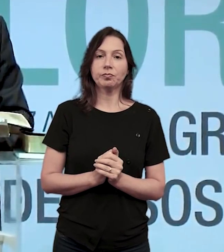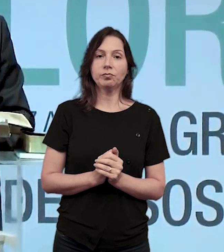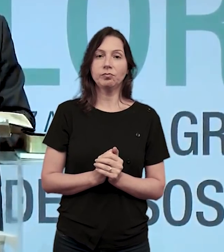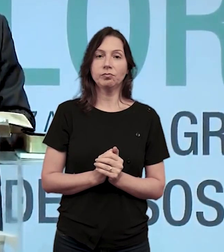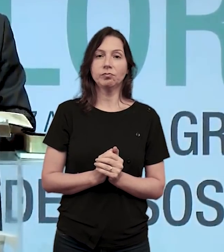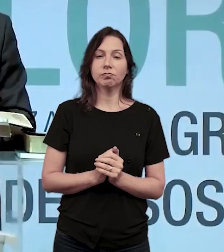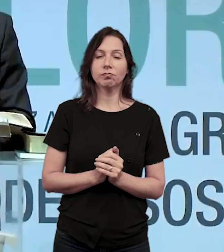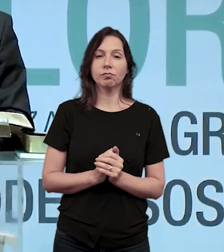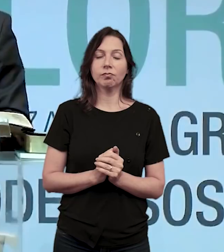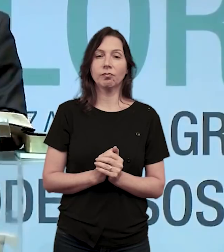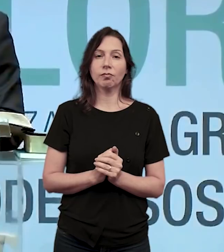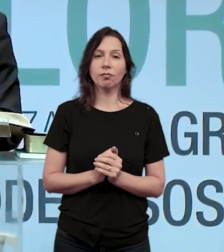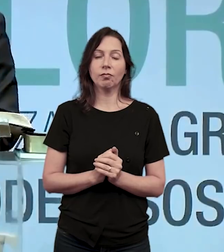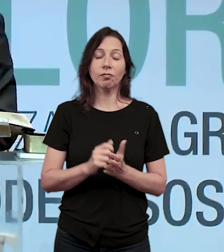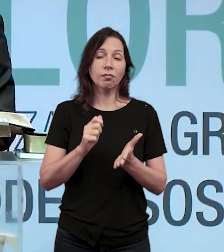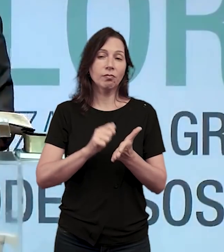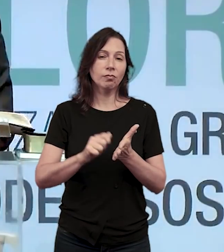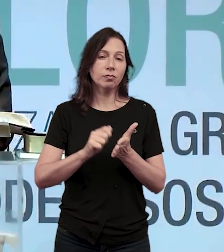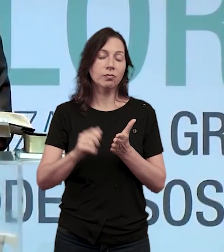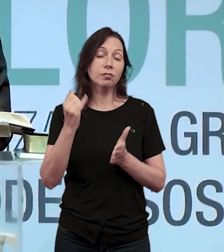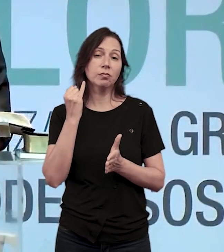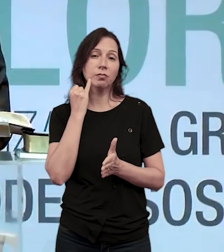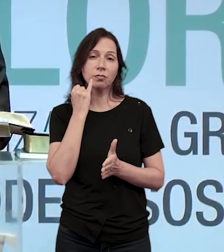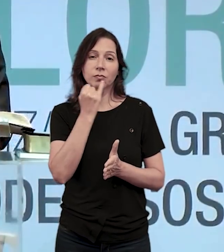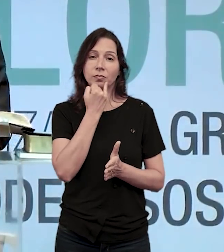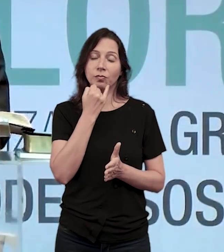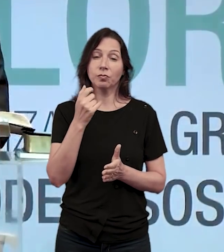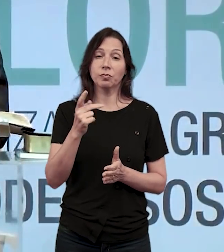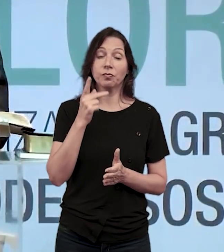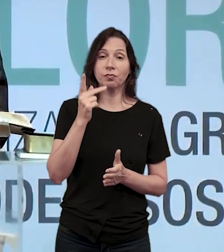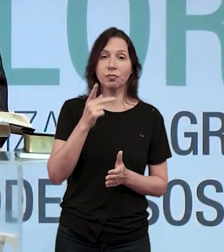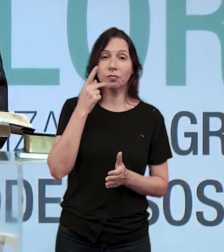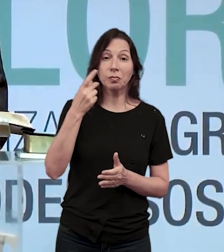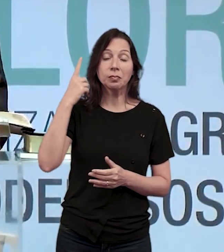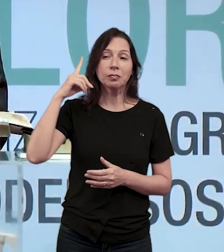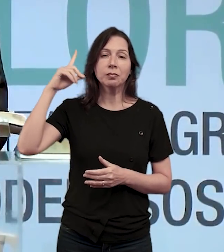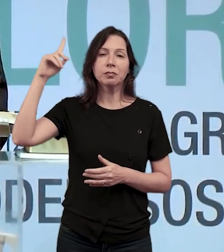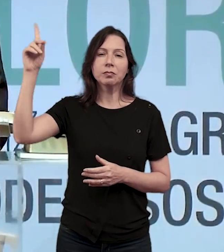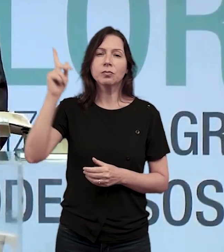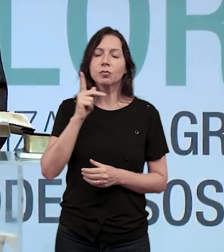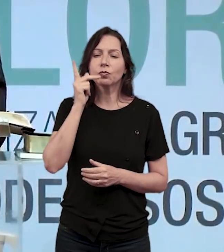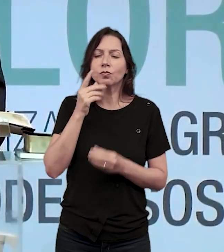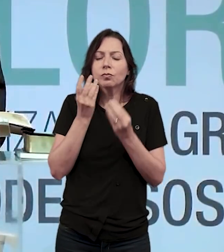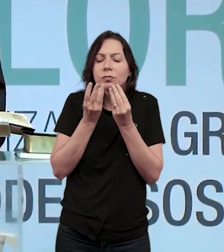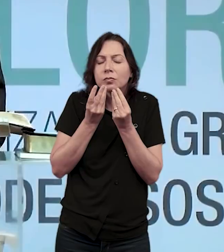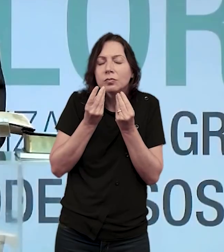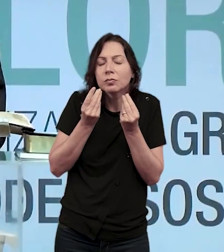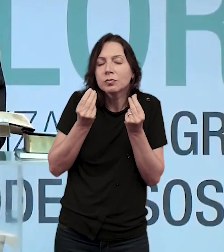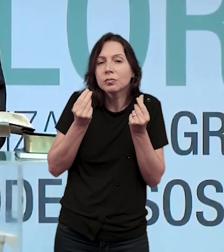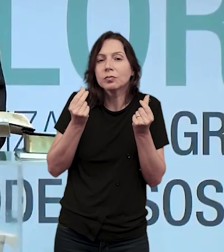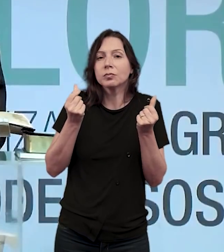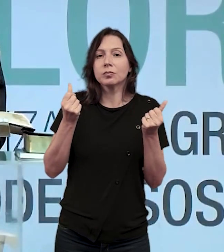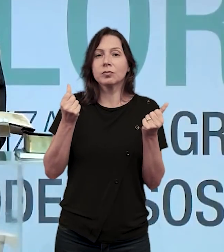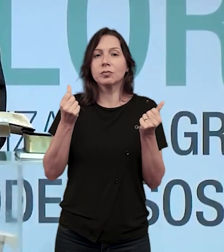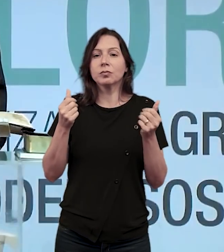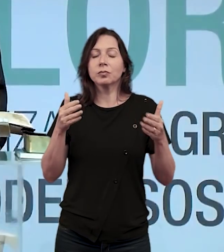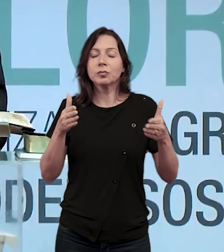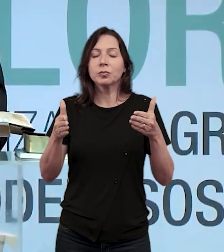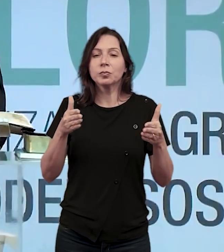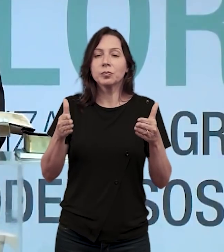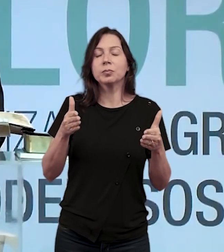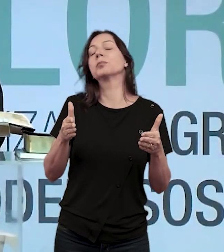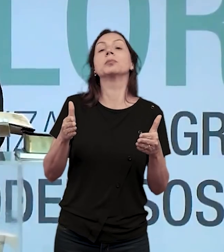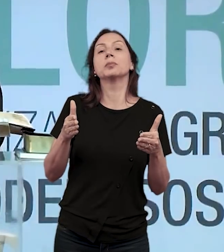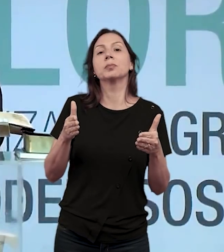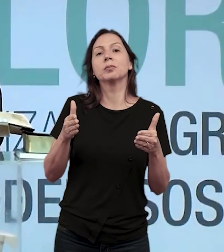Foi o pensador irlandês C.S. Lewis que disse que Deus sussurra nos nossos prazeres, mas